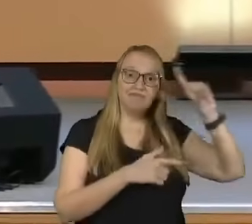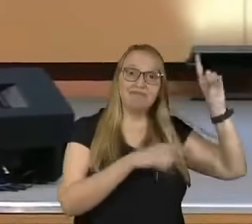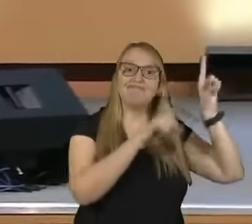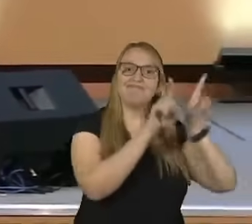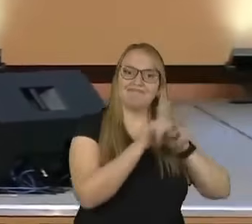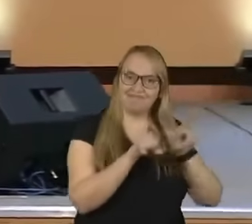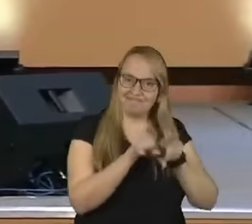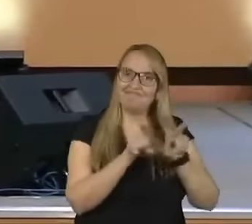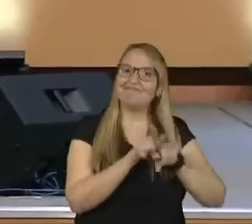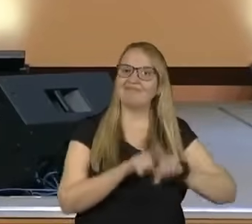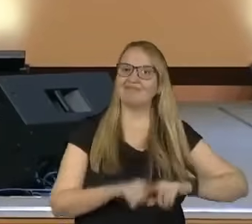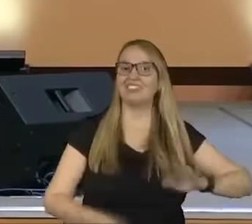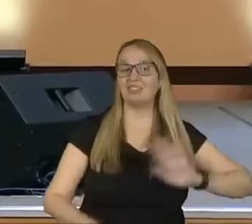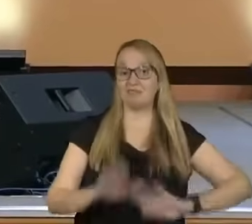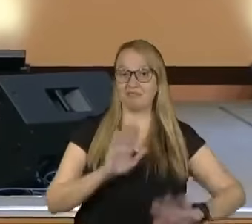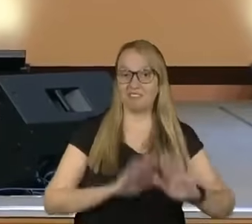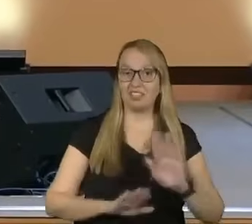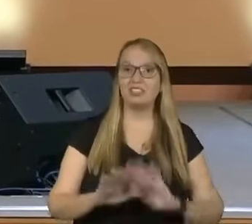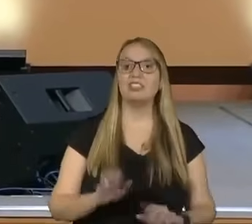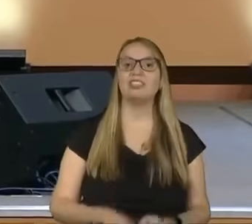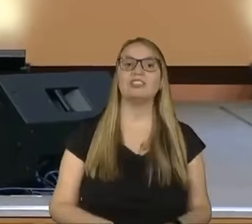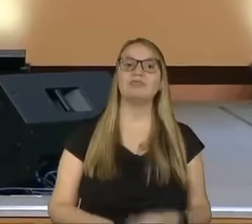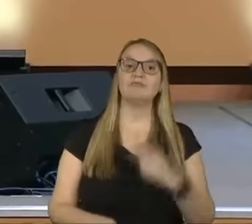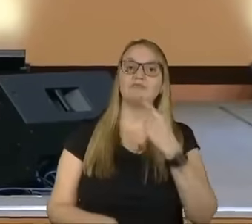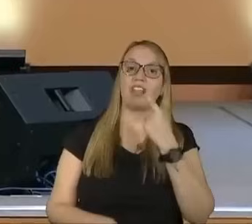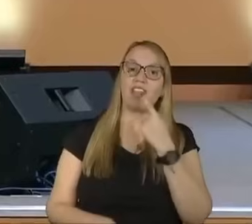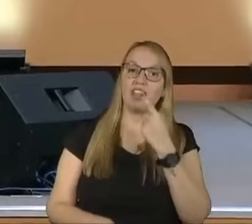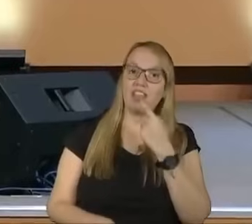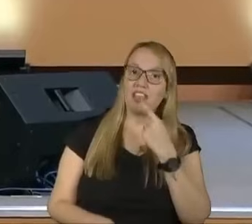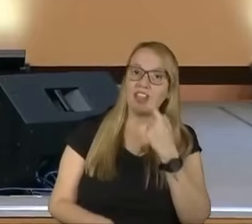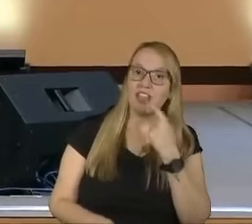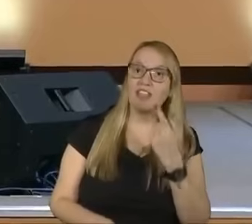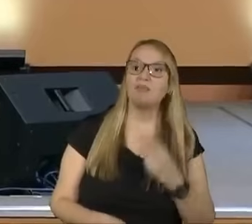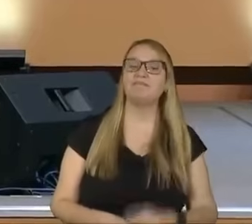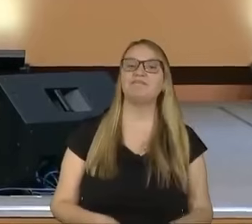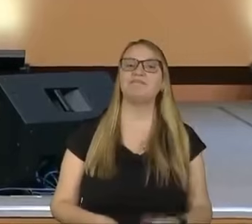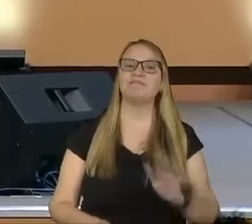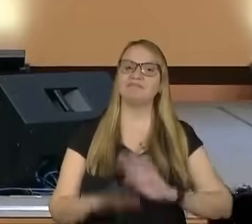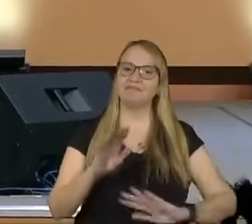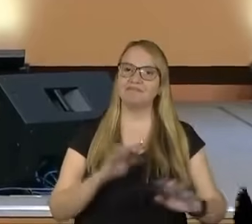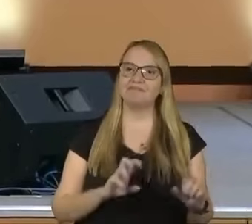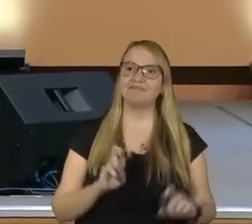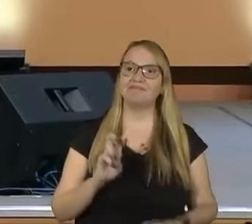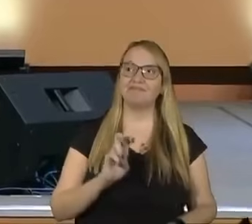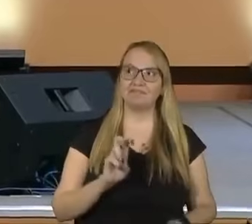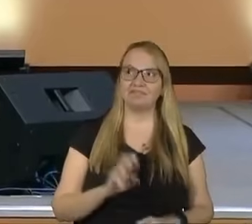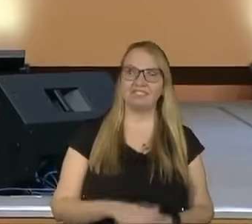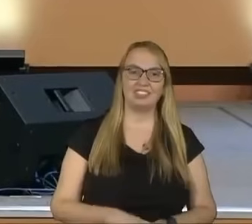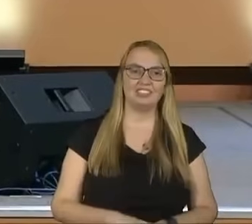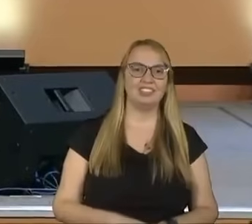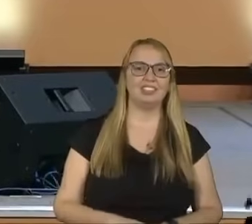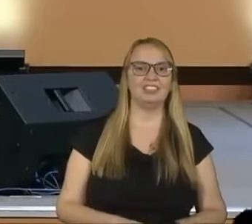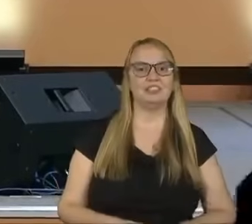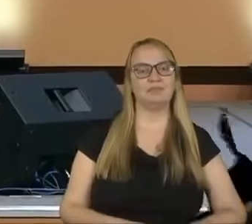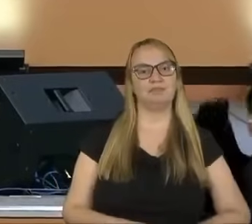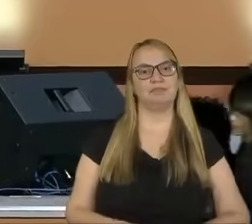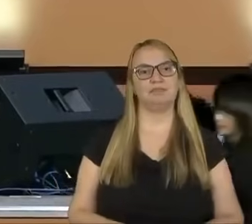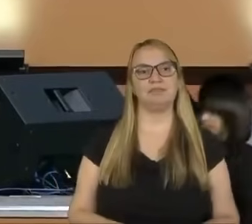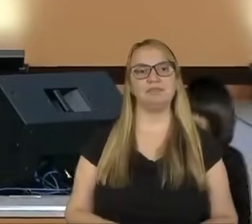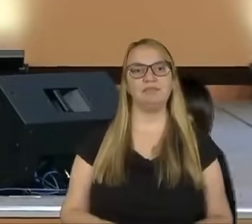Deus cuidado filho com a sua língua viu muito cuidado quinto não tem ninguém aqui